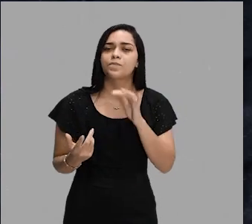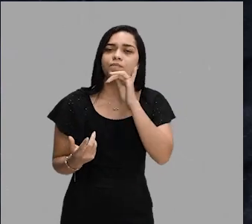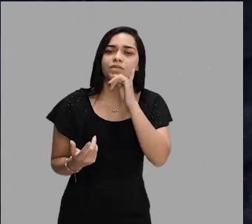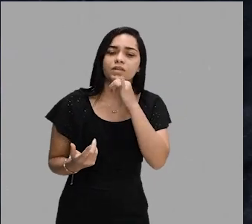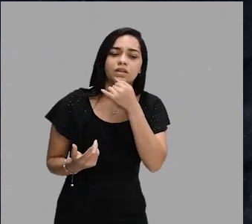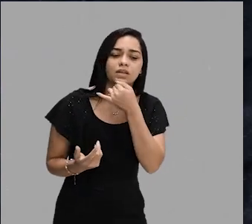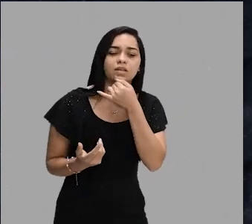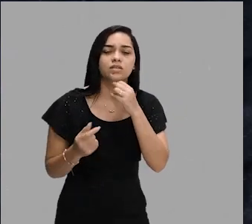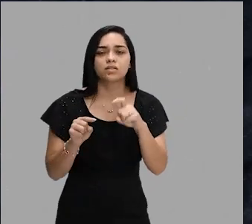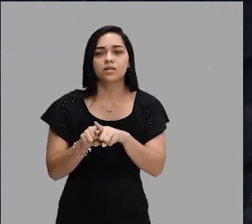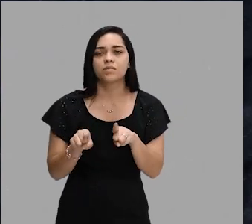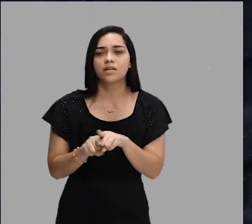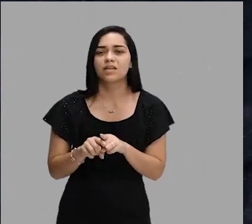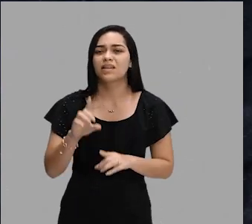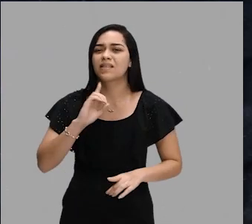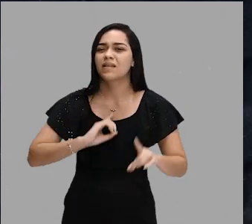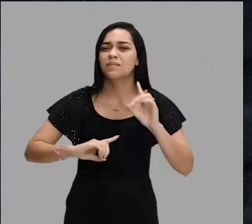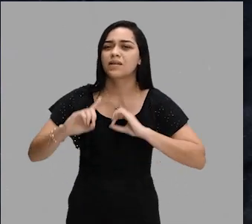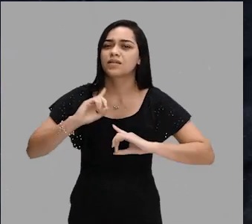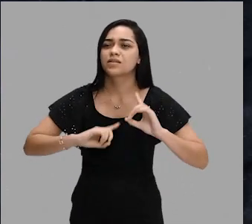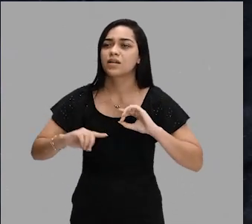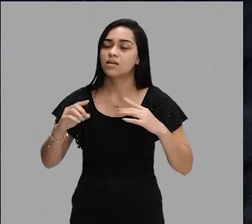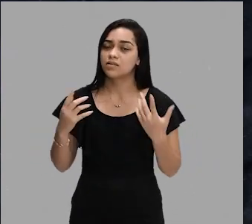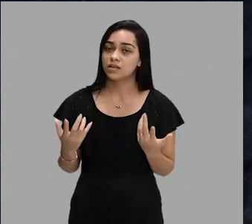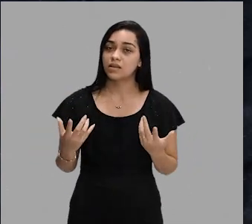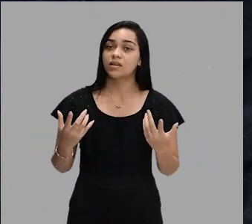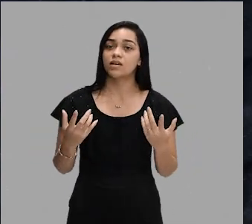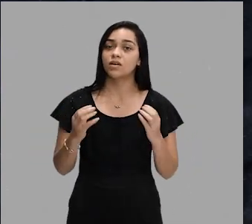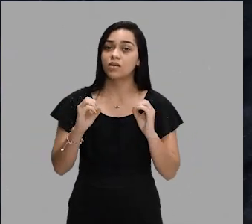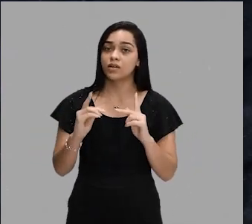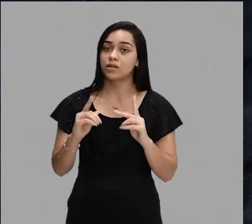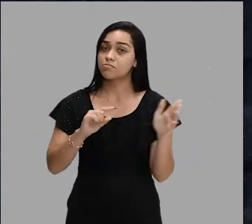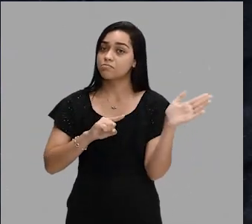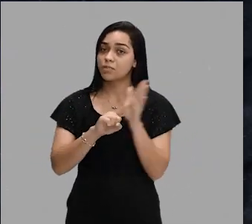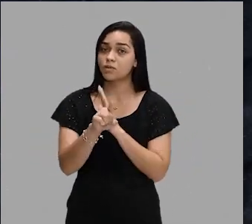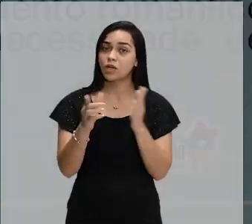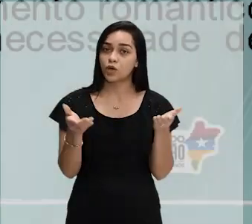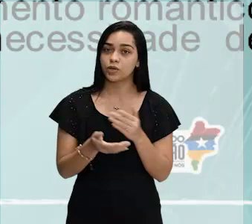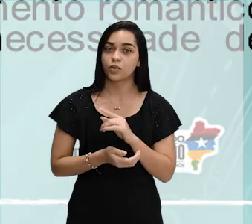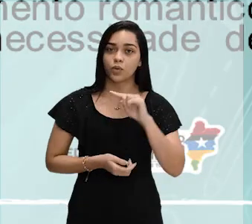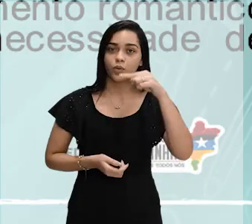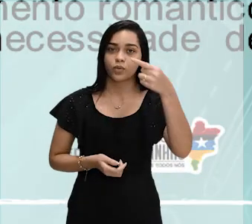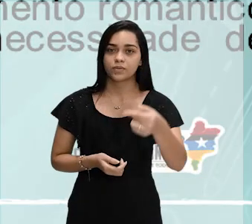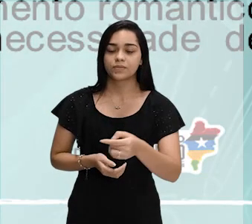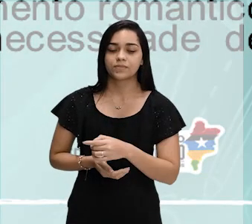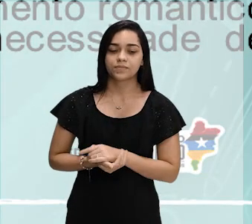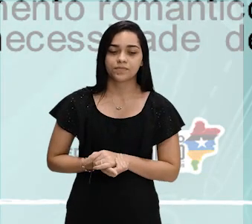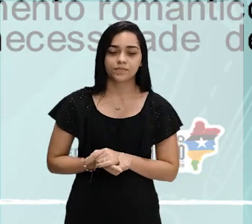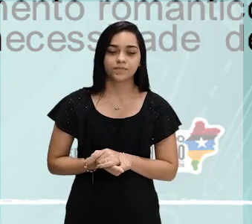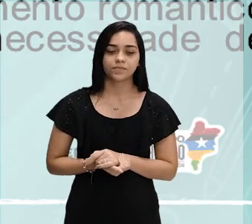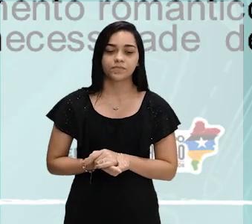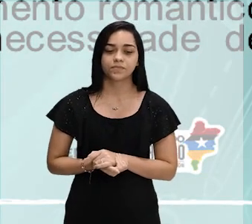tristeza, a sua depressão, tá bom? Essa época aí. Vamos para mais uma questão.